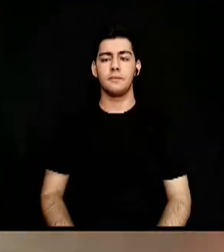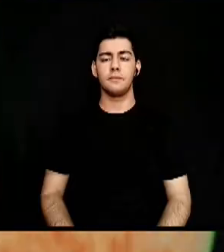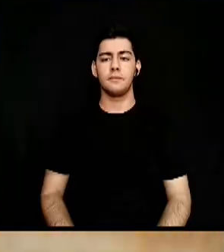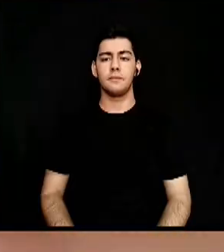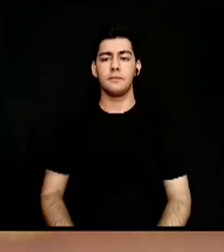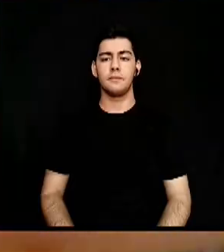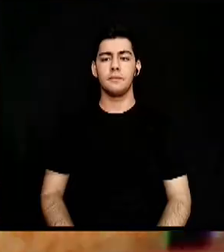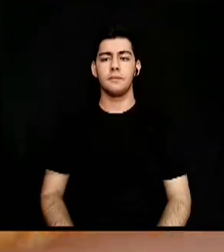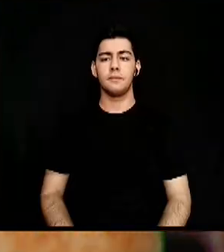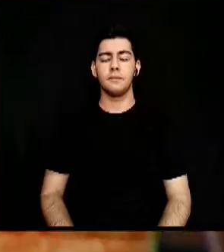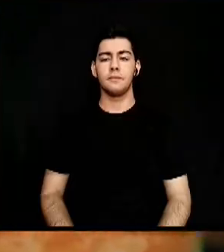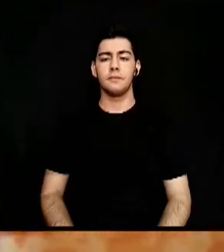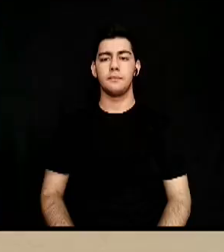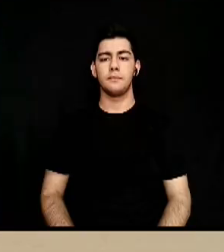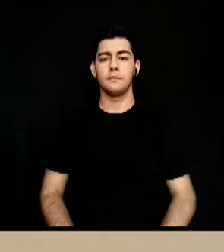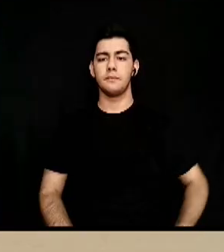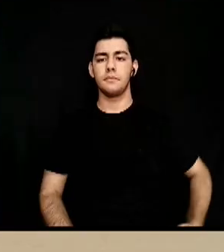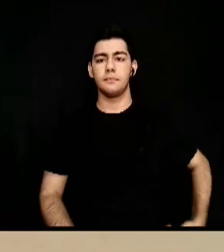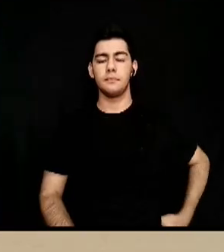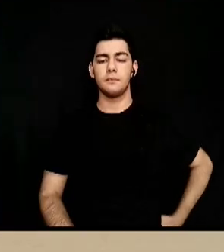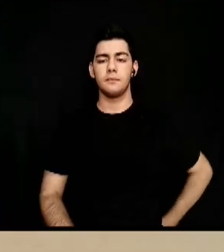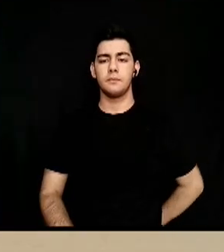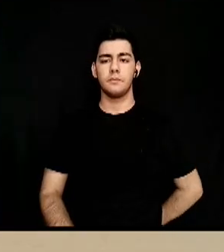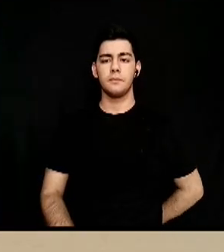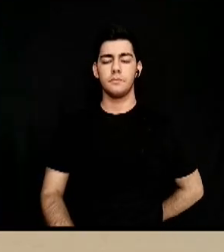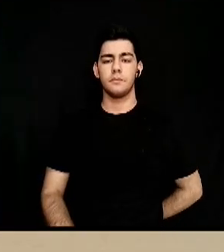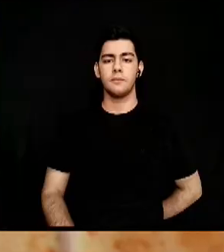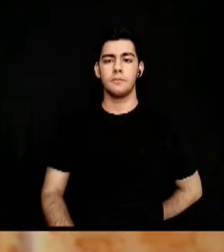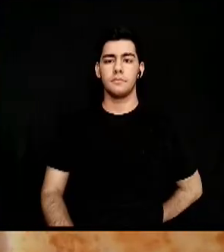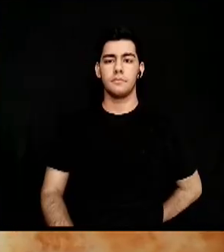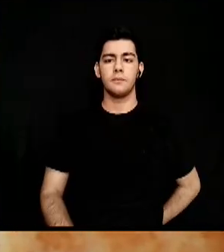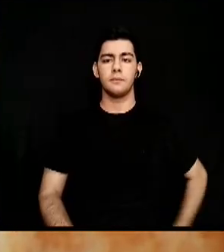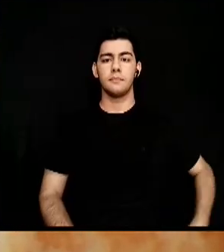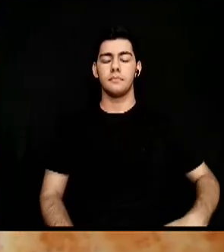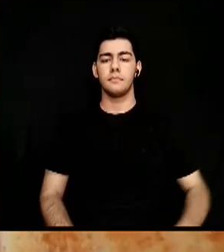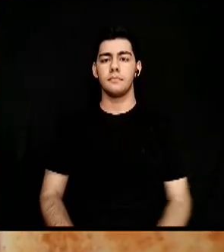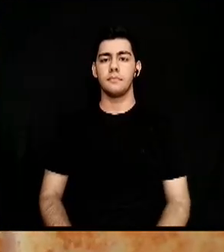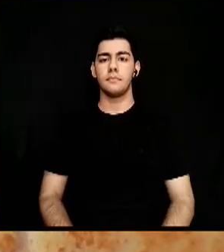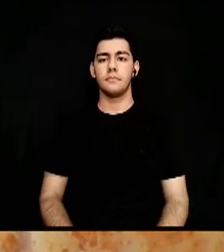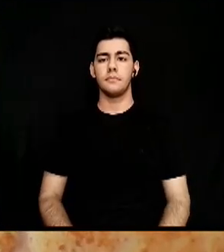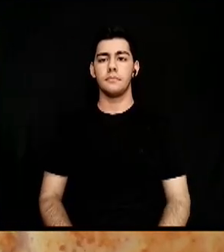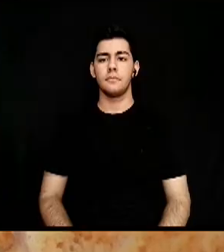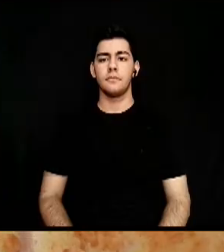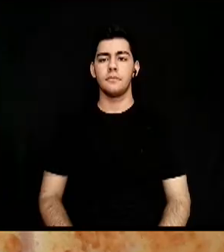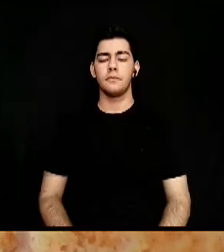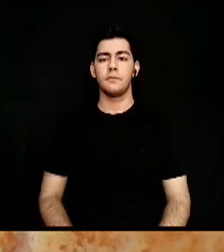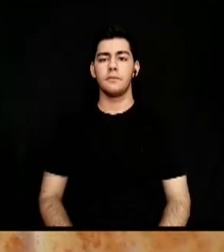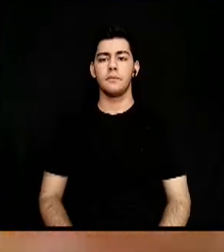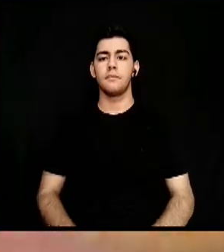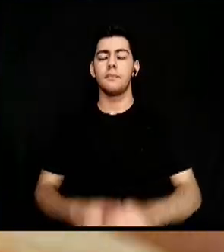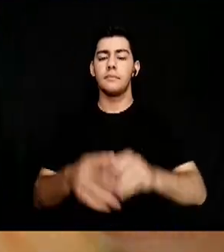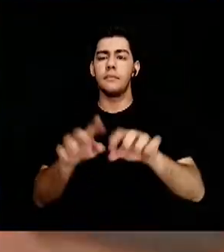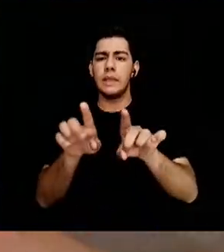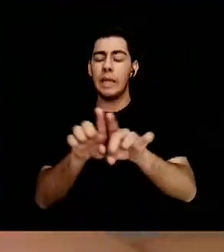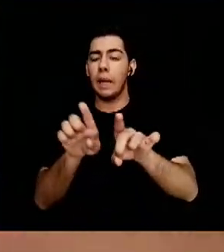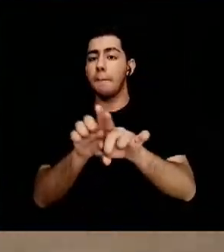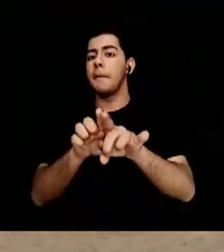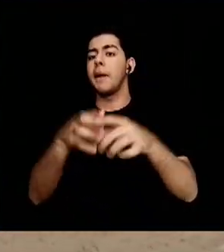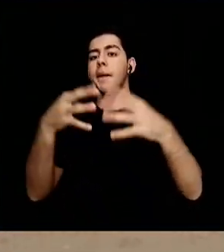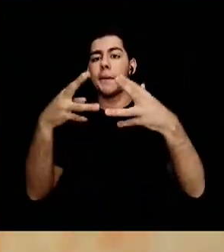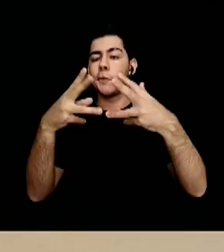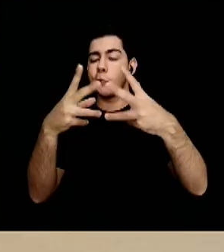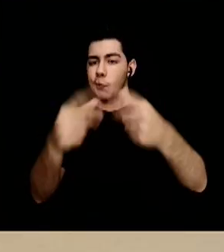mesclar ele aqui. Eu vou fazer esse efeito dos dois lados do tijolinho,